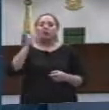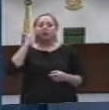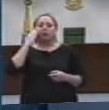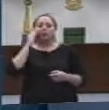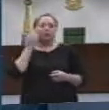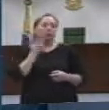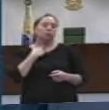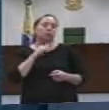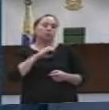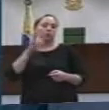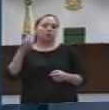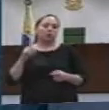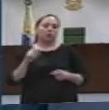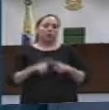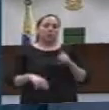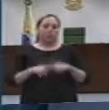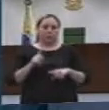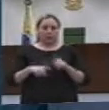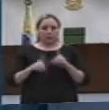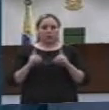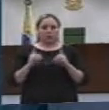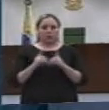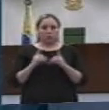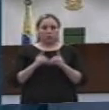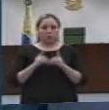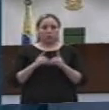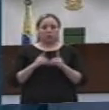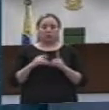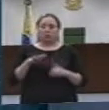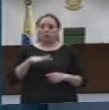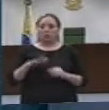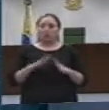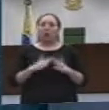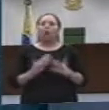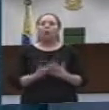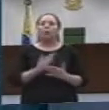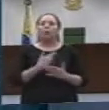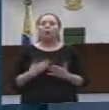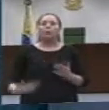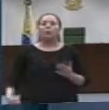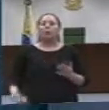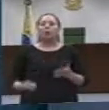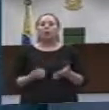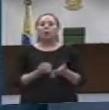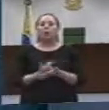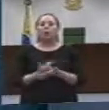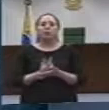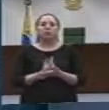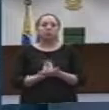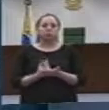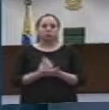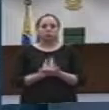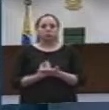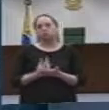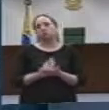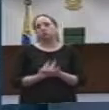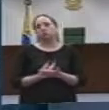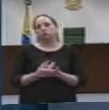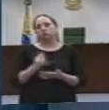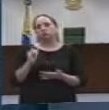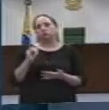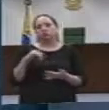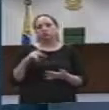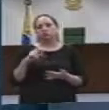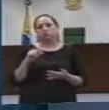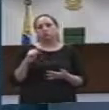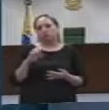materiais didáticos em escola pública patrocinado com recursos dos impostos no conjunto